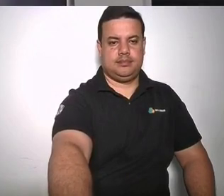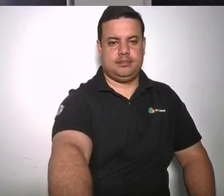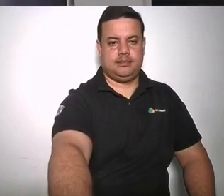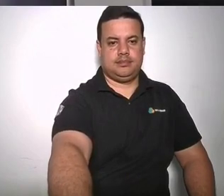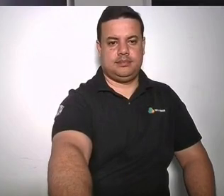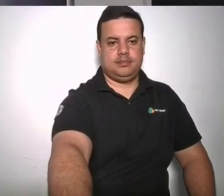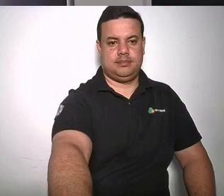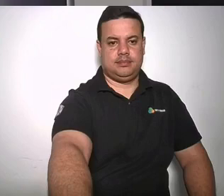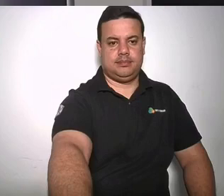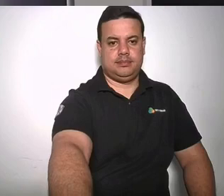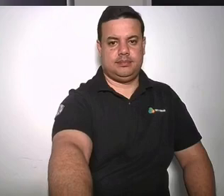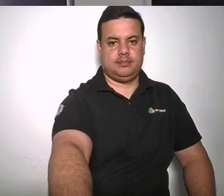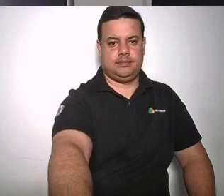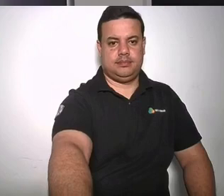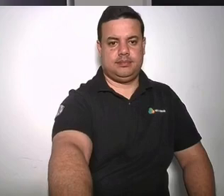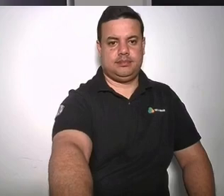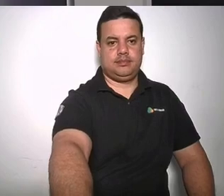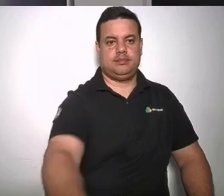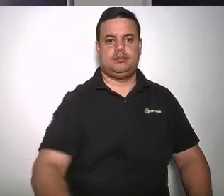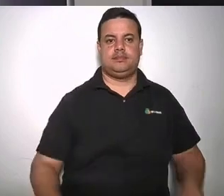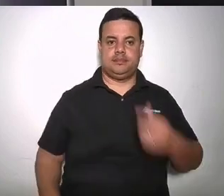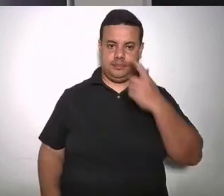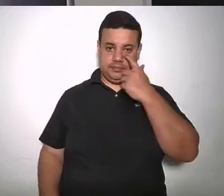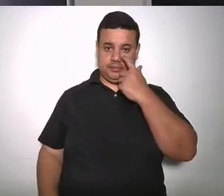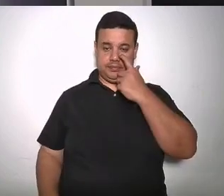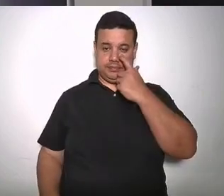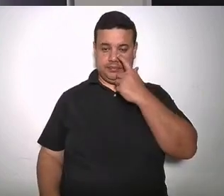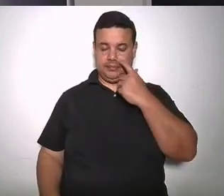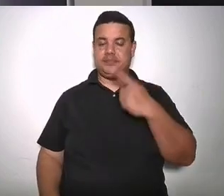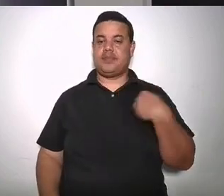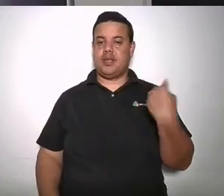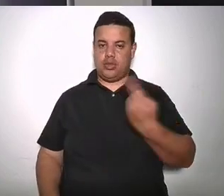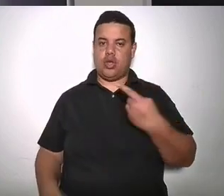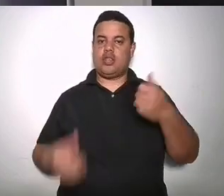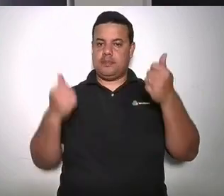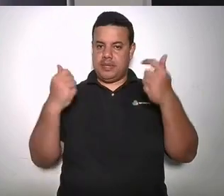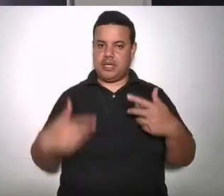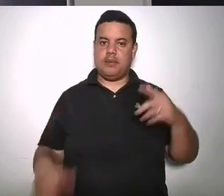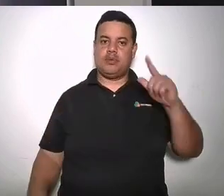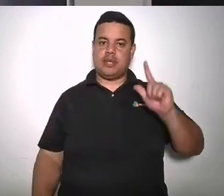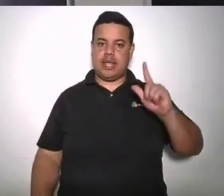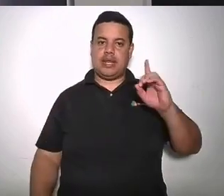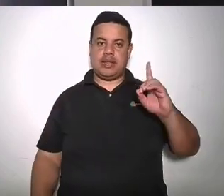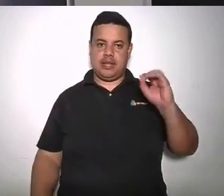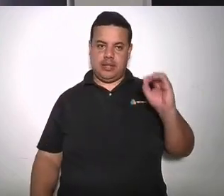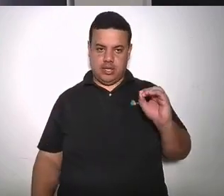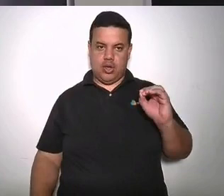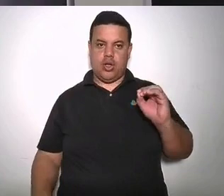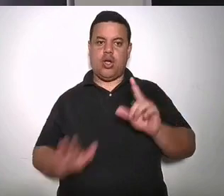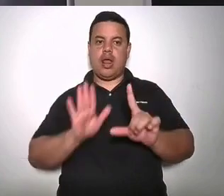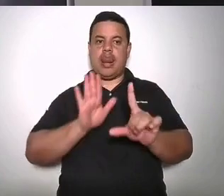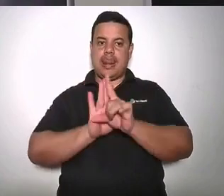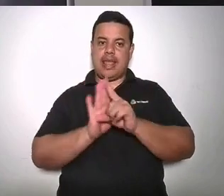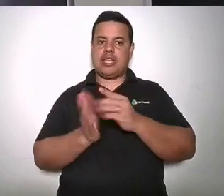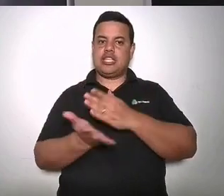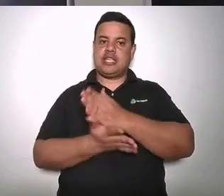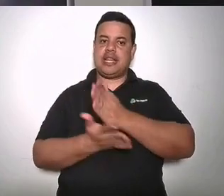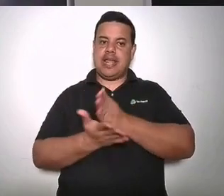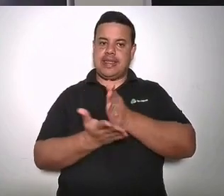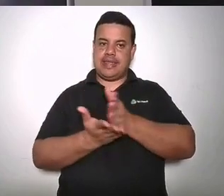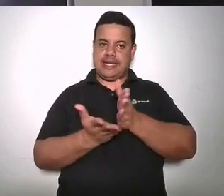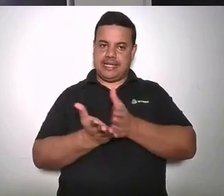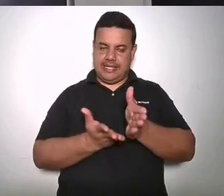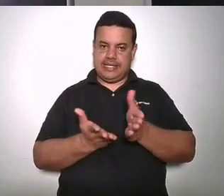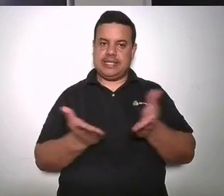Como nós falamos, a LDO, Lei de Diretrizes, dá a direção para o orçamento. Agora